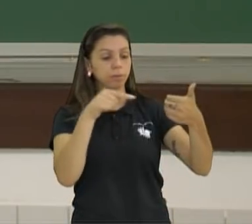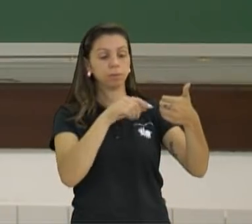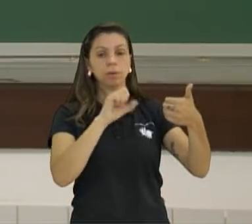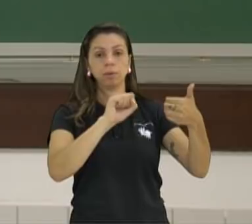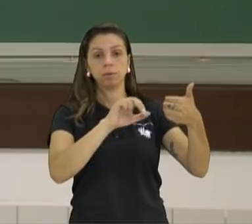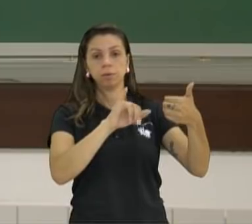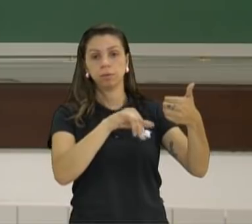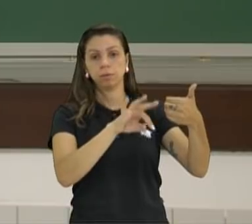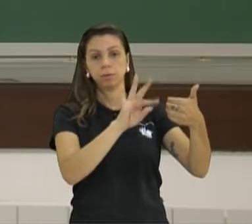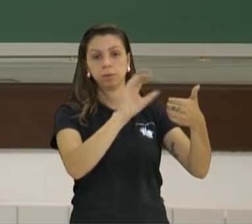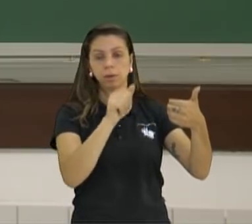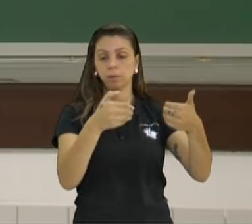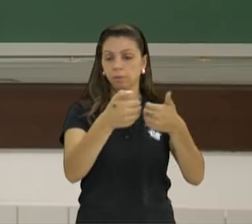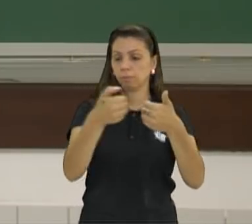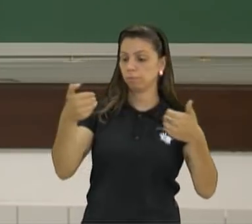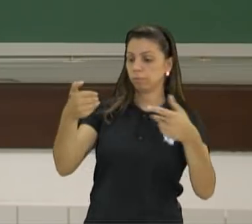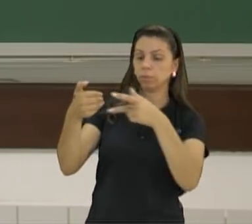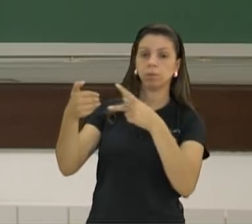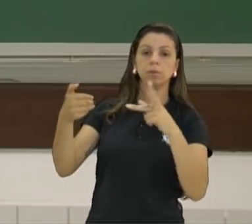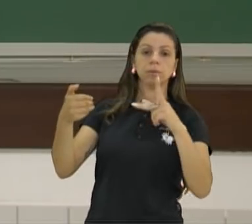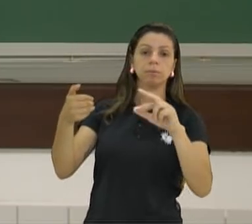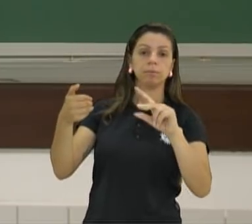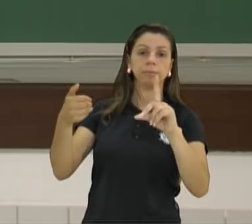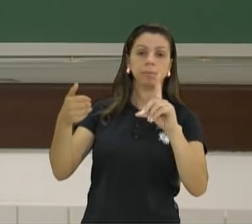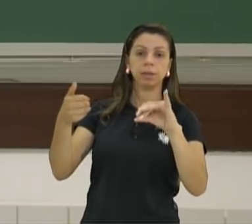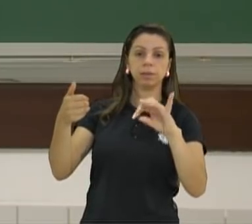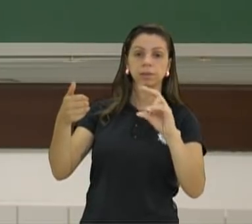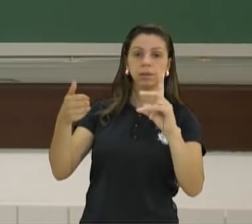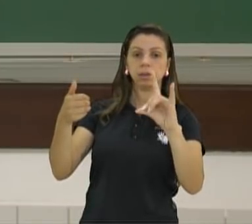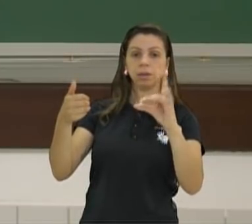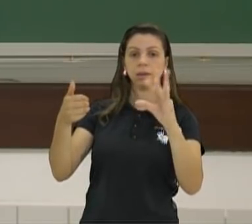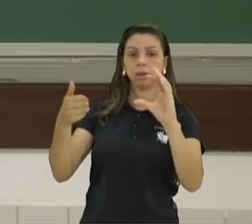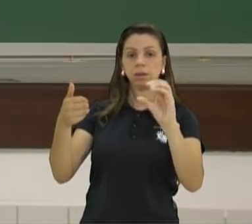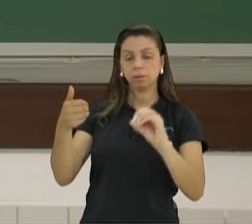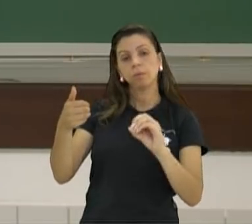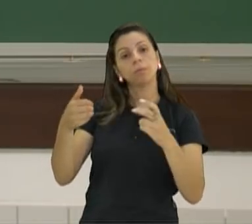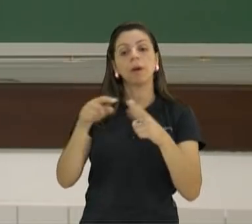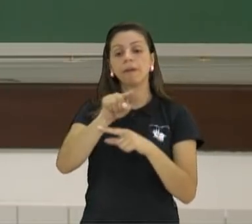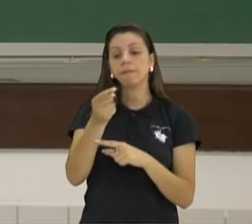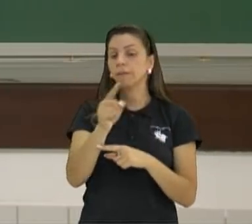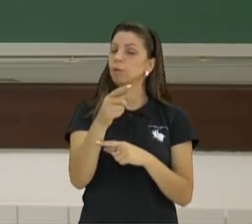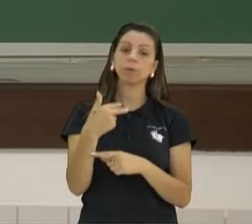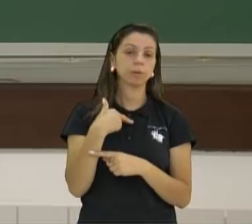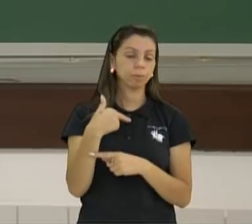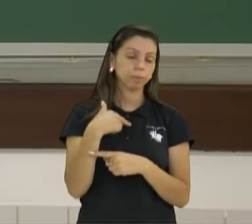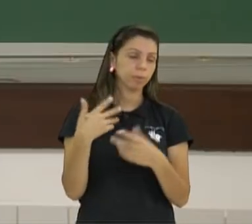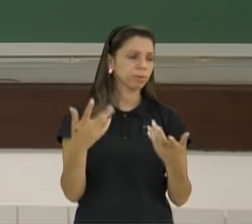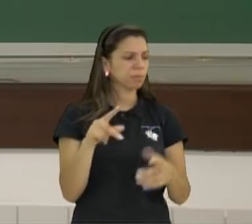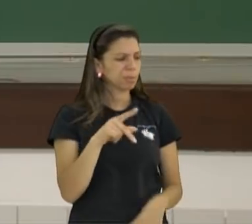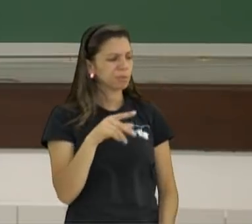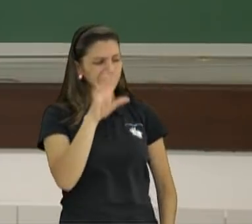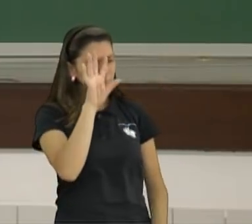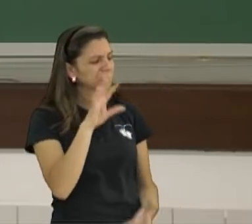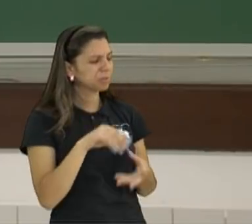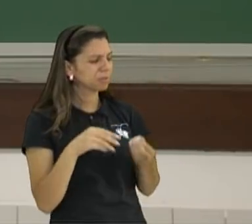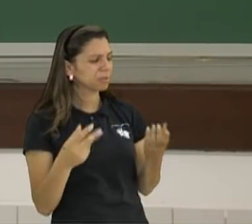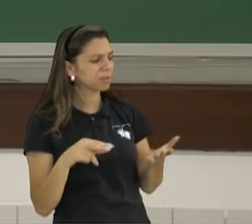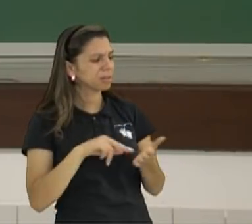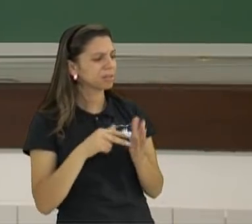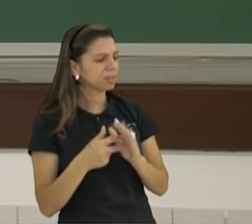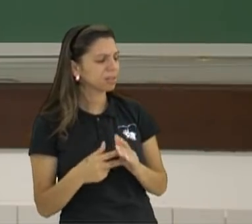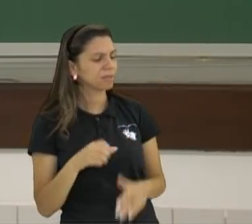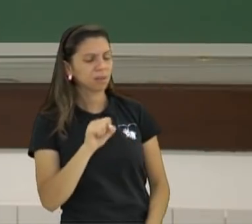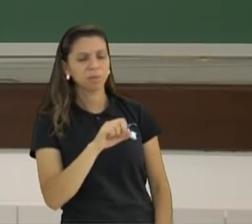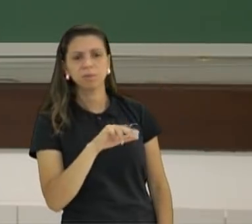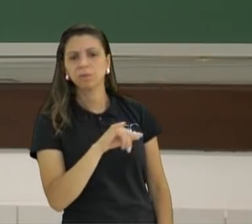do predicado por meio da vírgula, tá certo, pessoal? Professora, mas eu não entendo muito bem o que é sujeito, o que